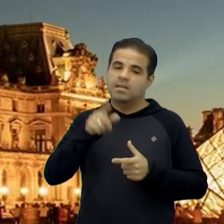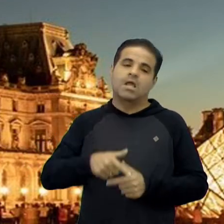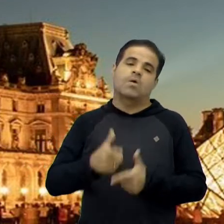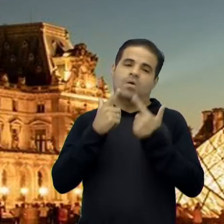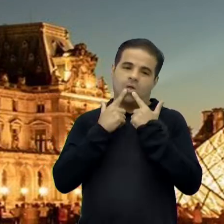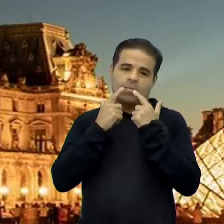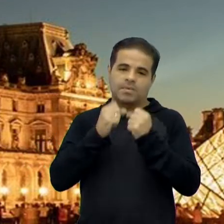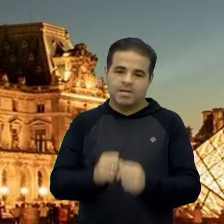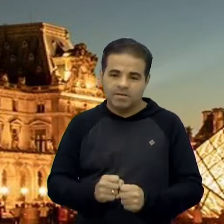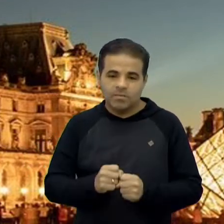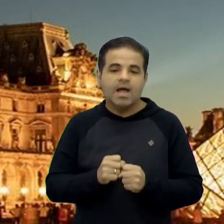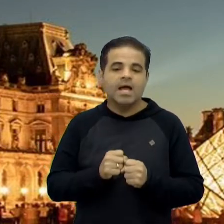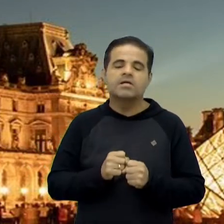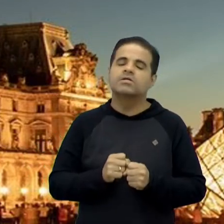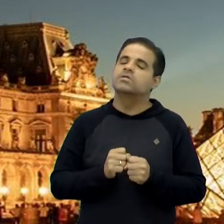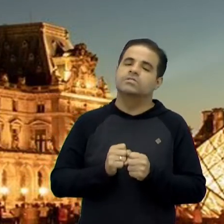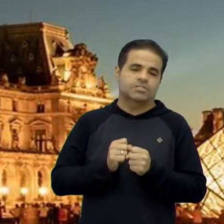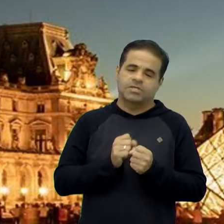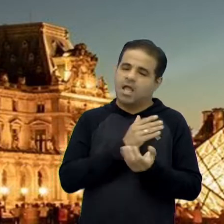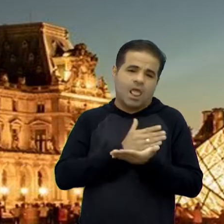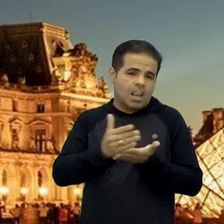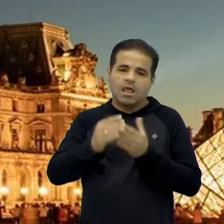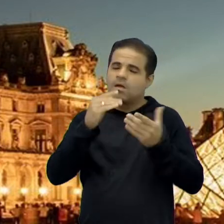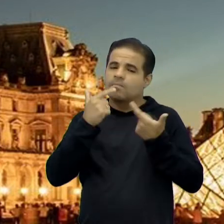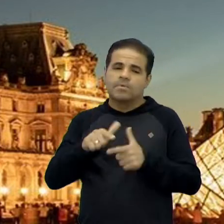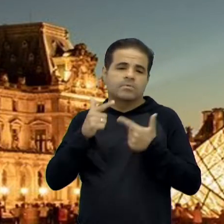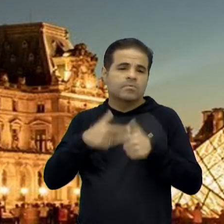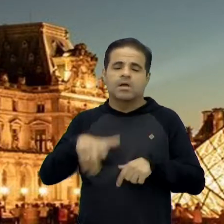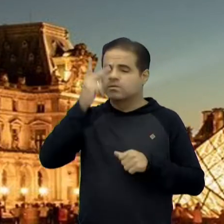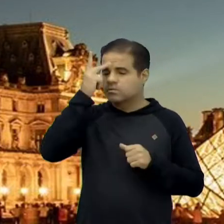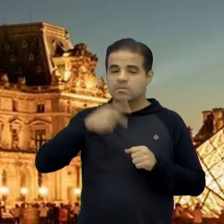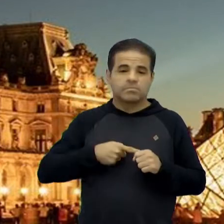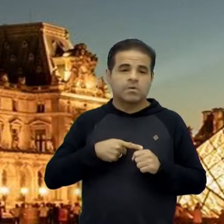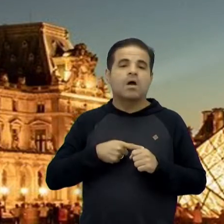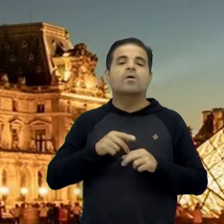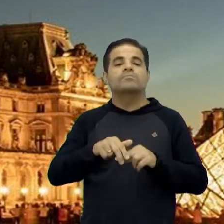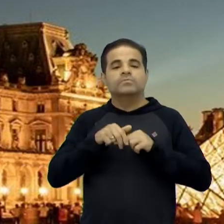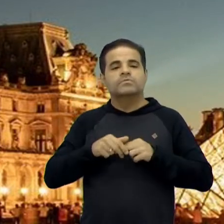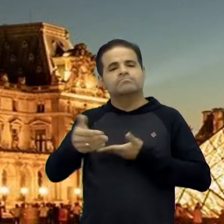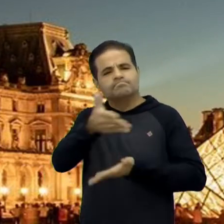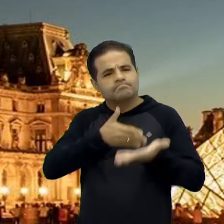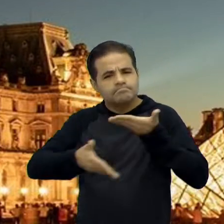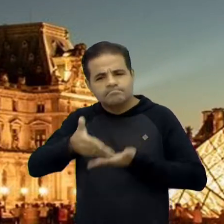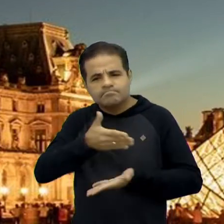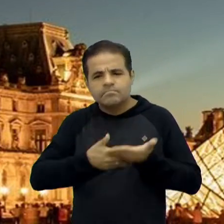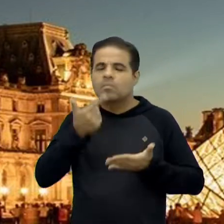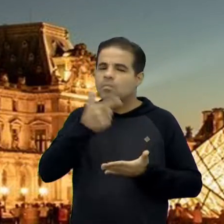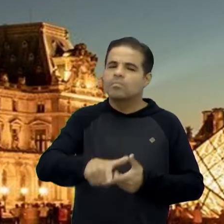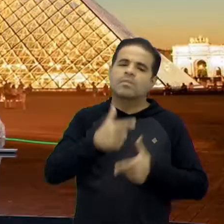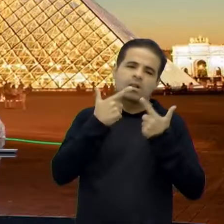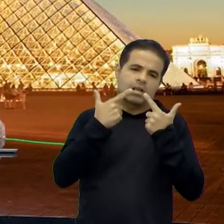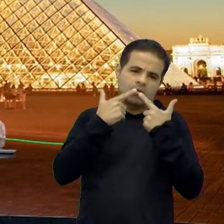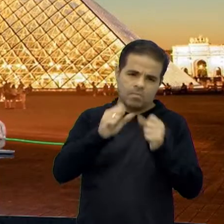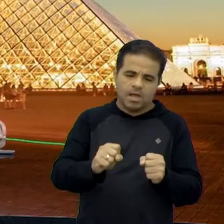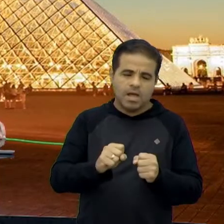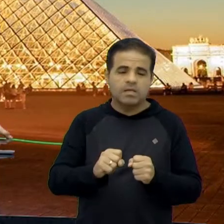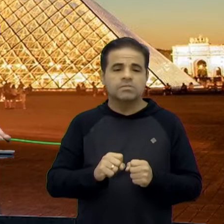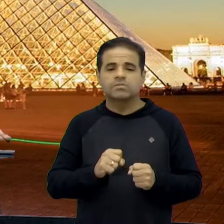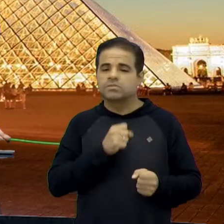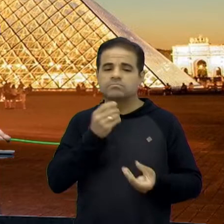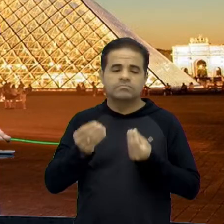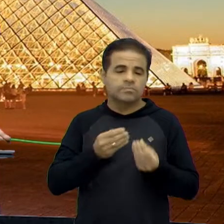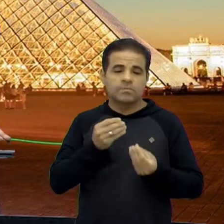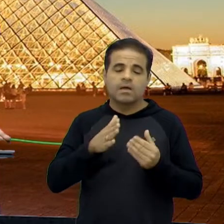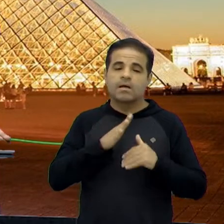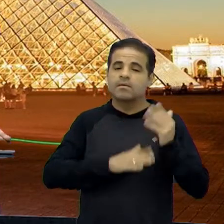linguagem, né? Ele comunica, ele passa, faz a comunicação interpessoal. Porém, ele se relaciona com outras linguagens artísticas. Por exemplo, a